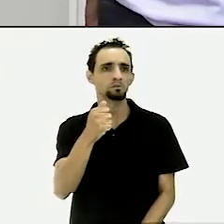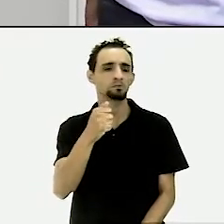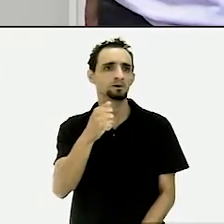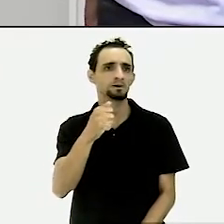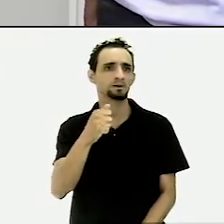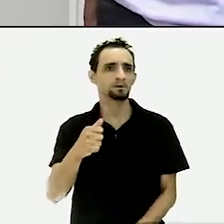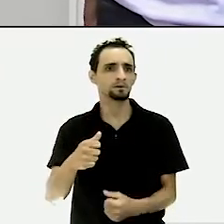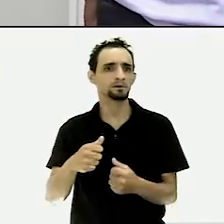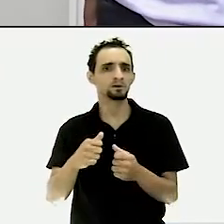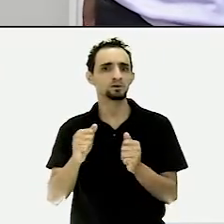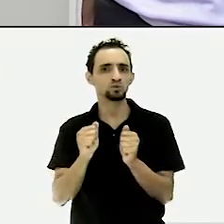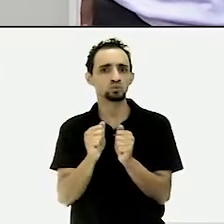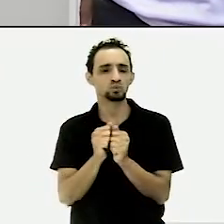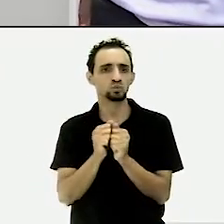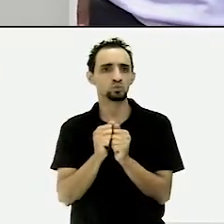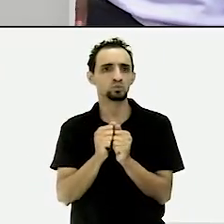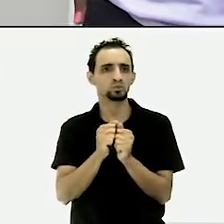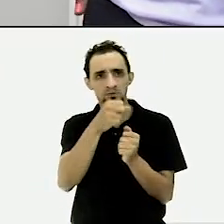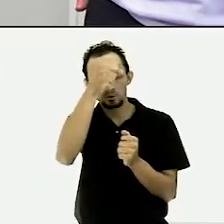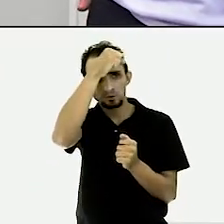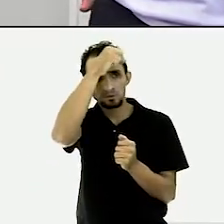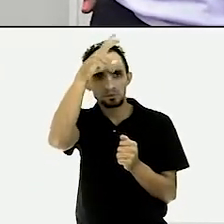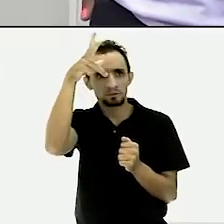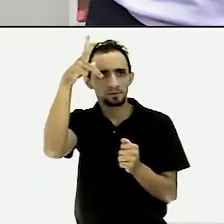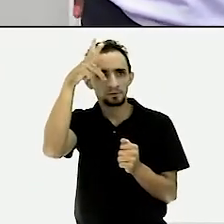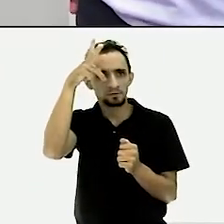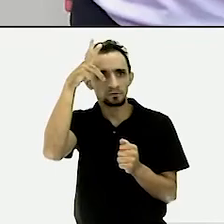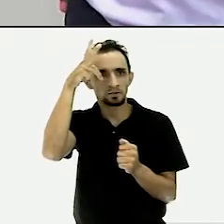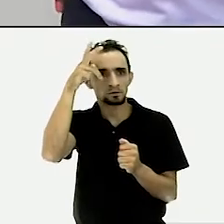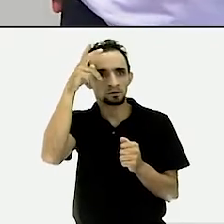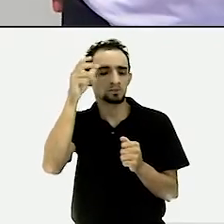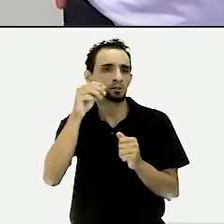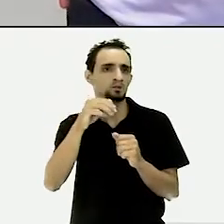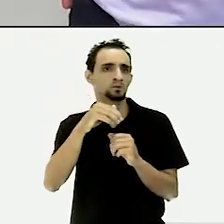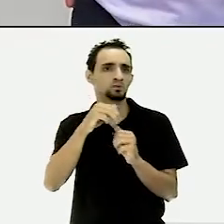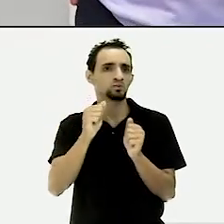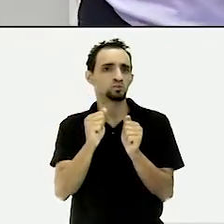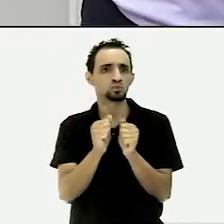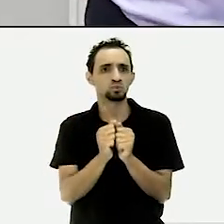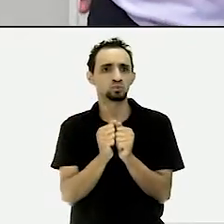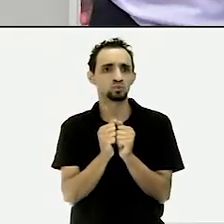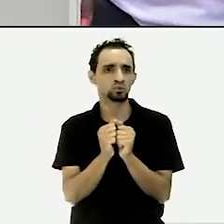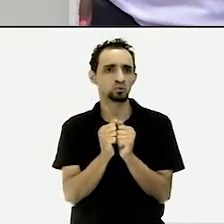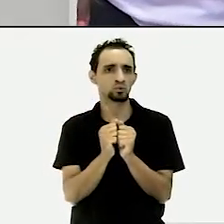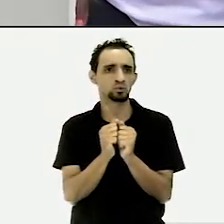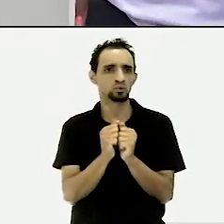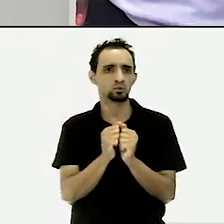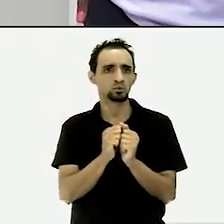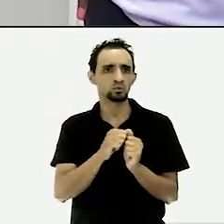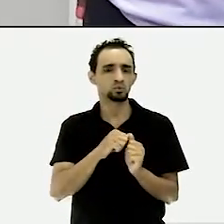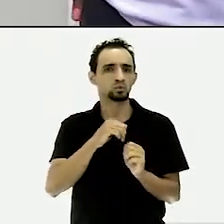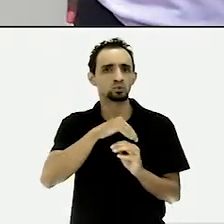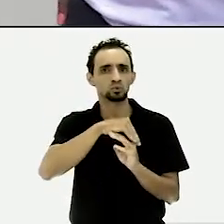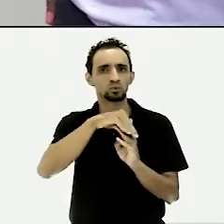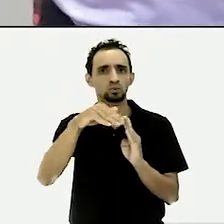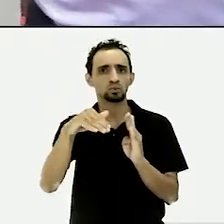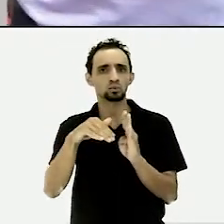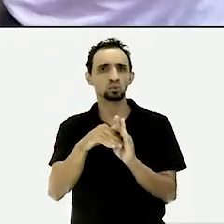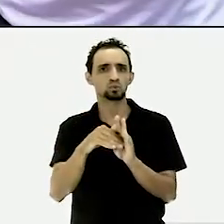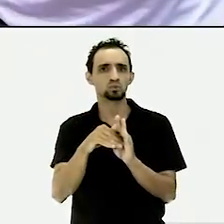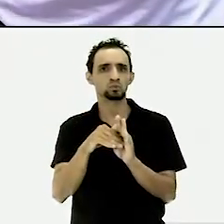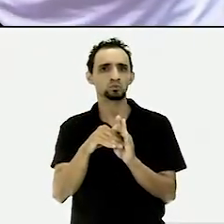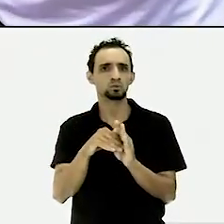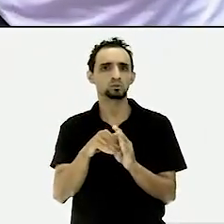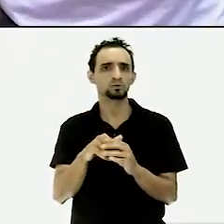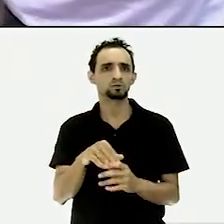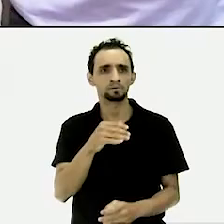esperar 6 meses para consulta. Né? 6 meses para consulta. Então, o CAPS é importantíssimo para podermos aí reduzir